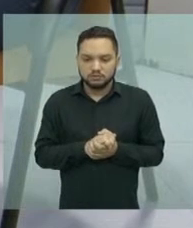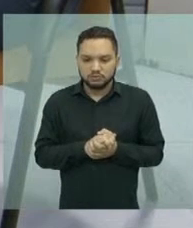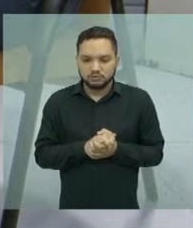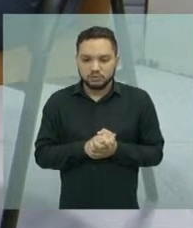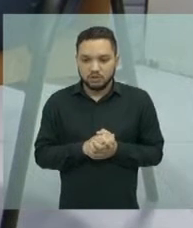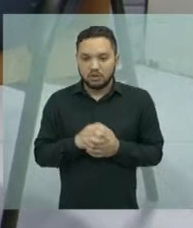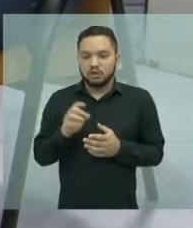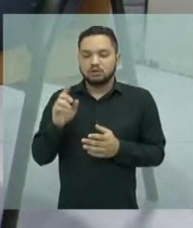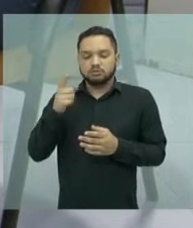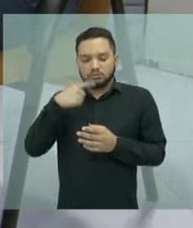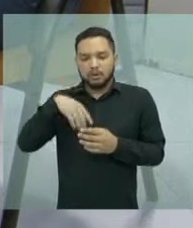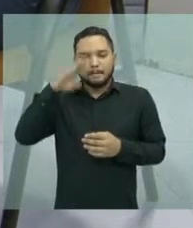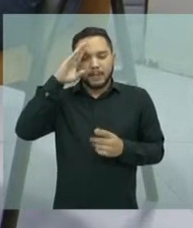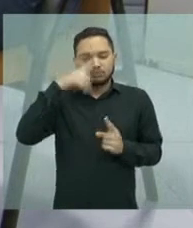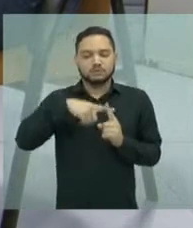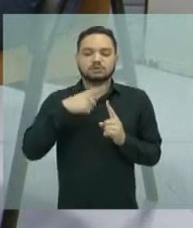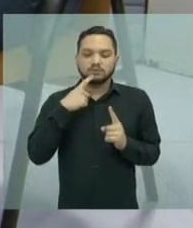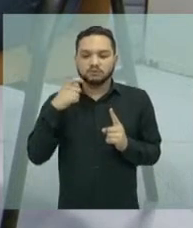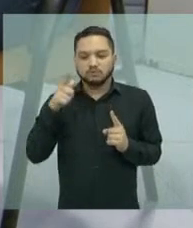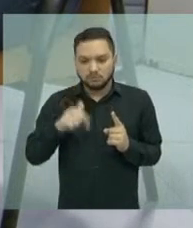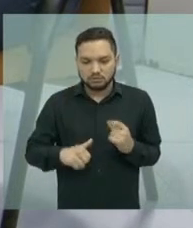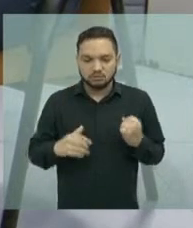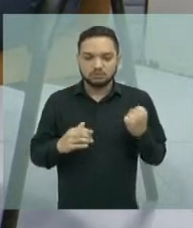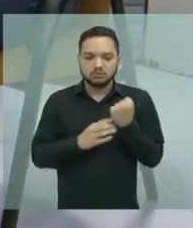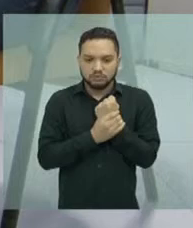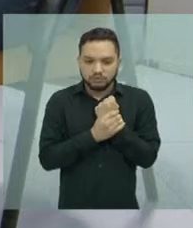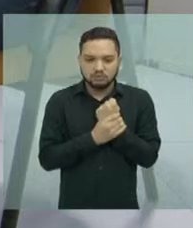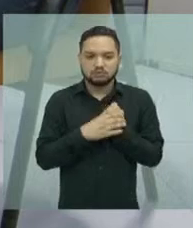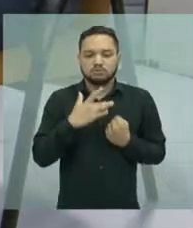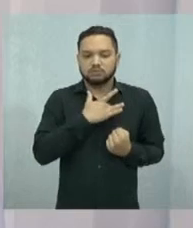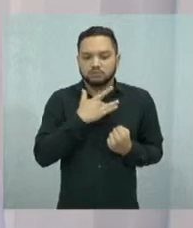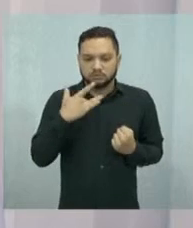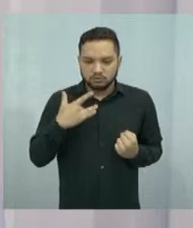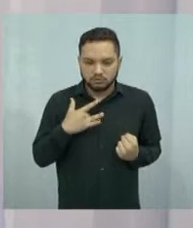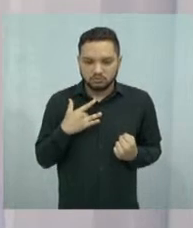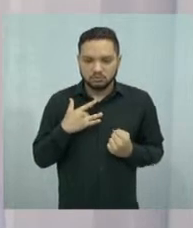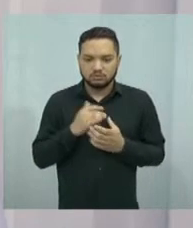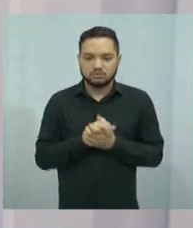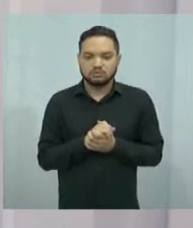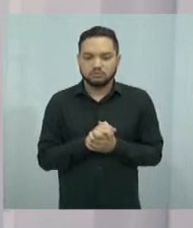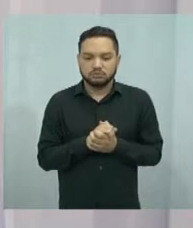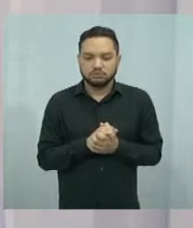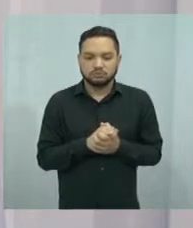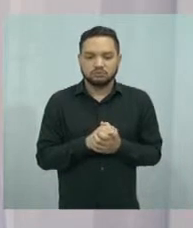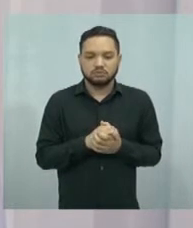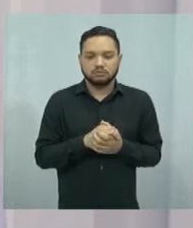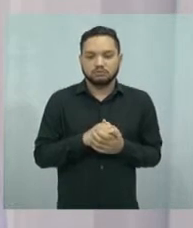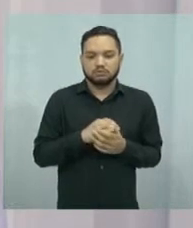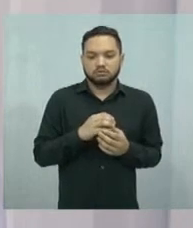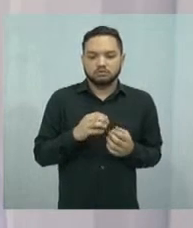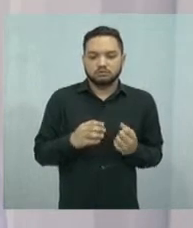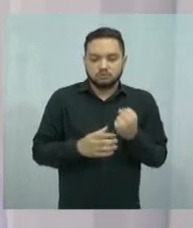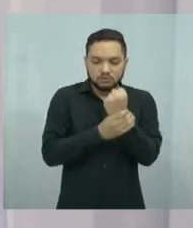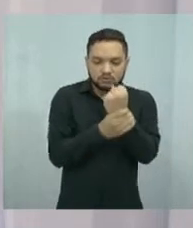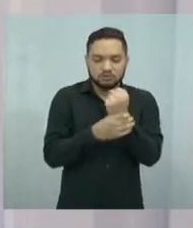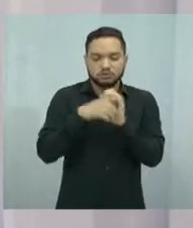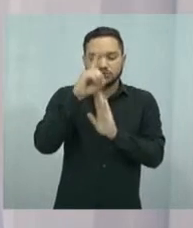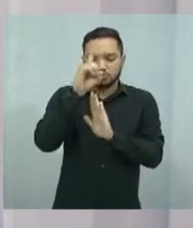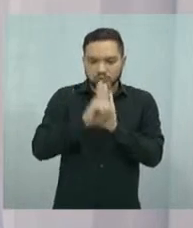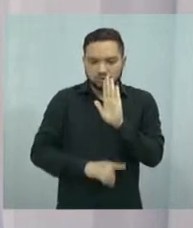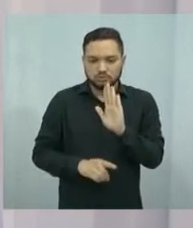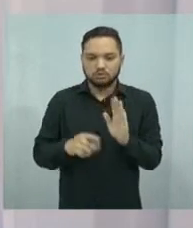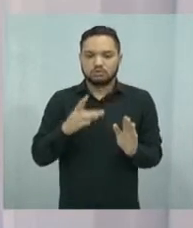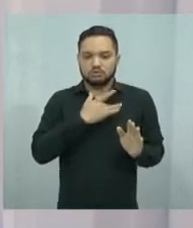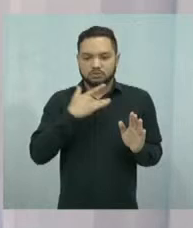Cruz Vermelha. Quando se fala em garantia de saúde, quando se fala em salvaguardar esses direitos, e a saúde